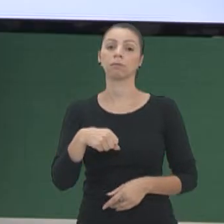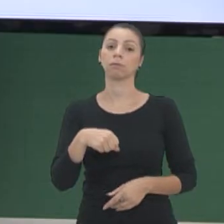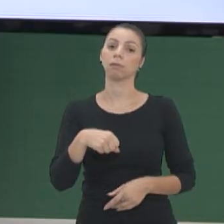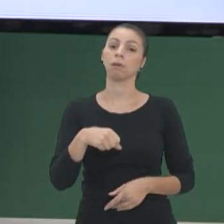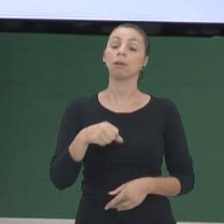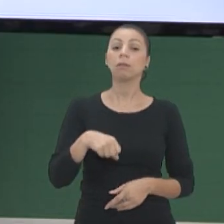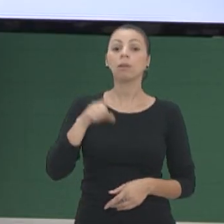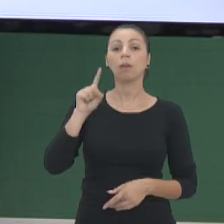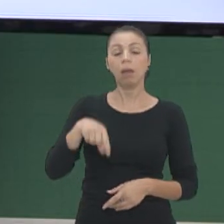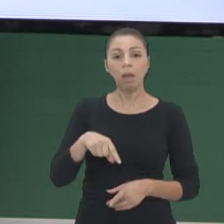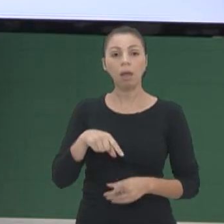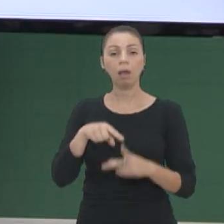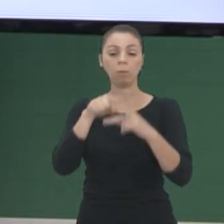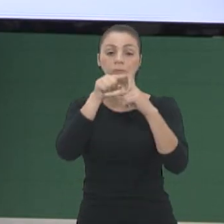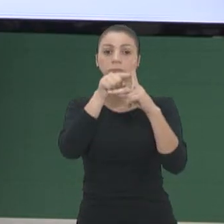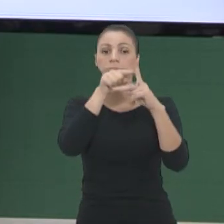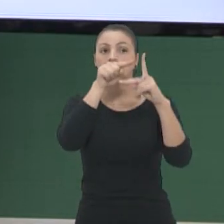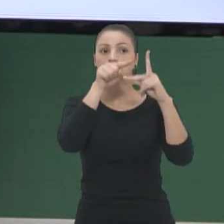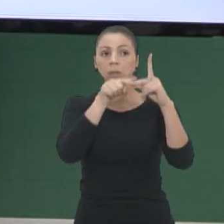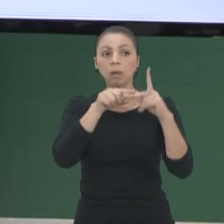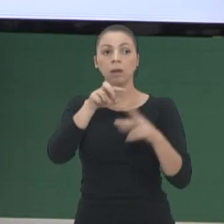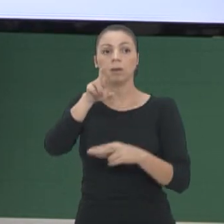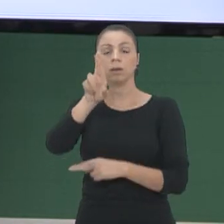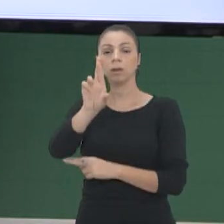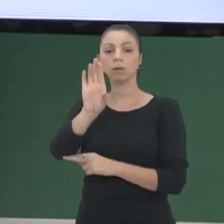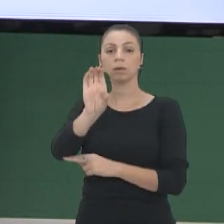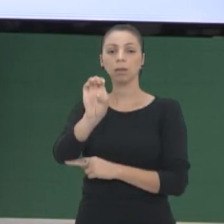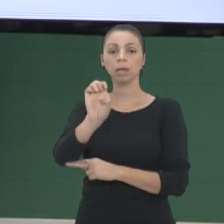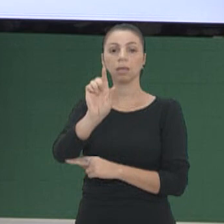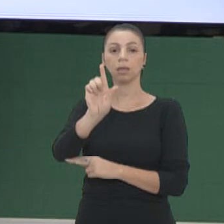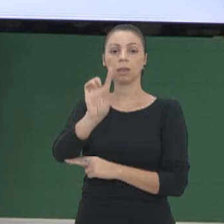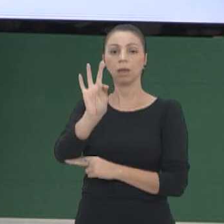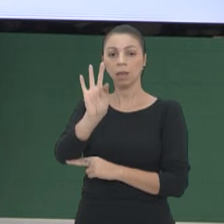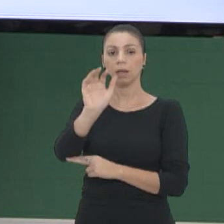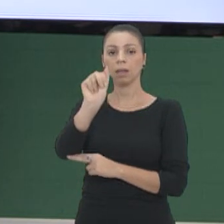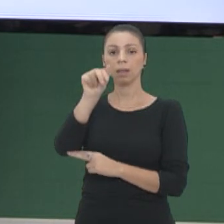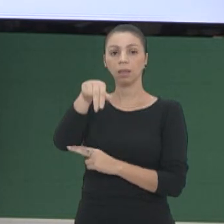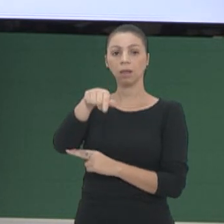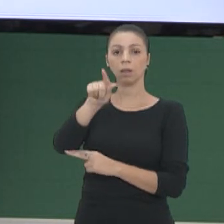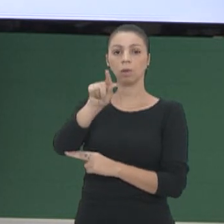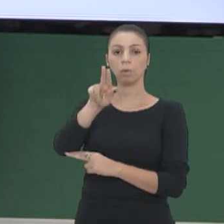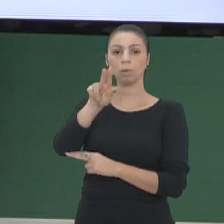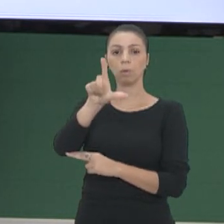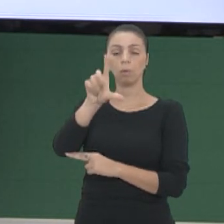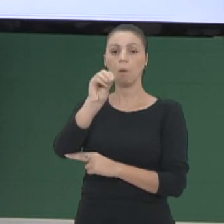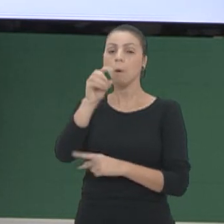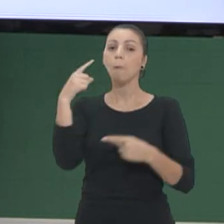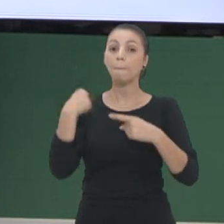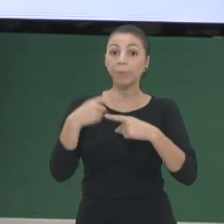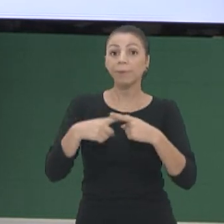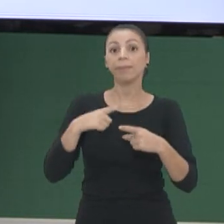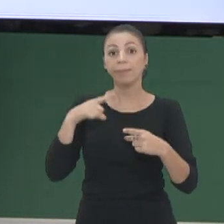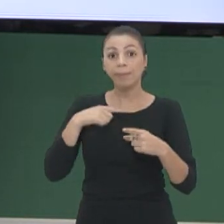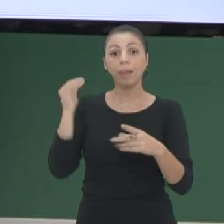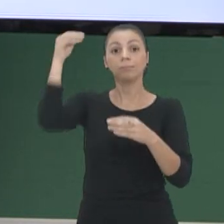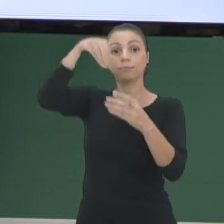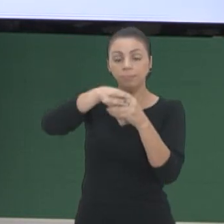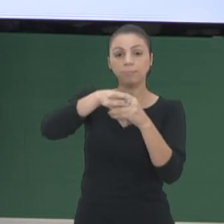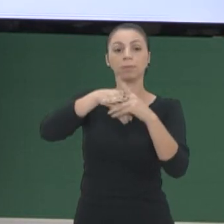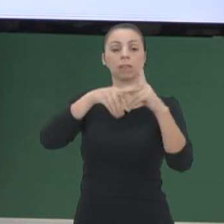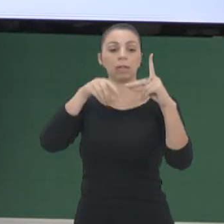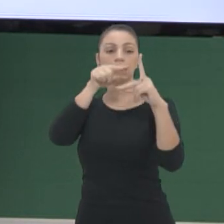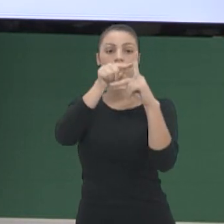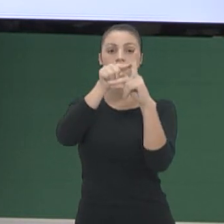um triângulo retângulo, né? Porque ele tem um ângulo de 90 graus. Se a pergunta fosse